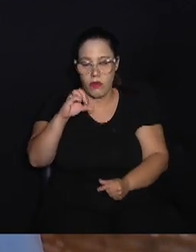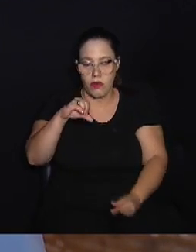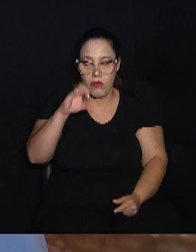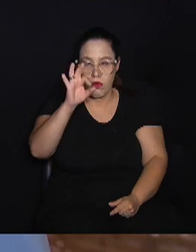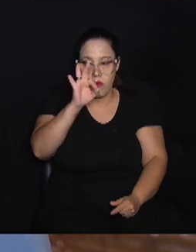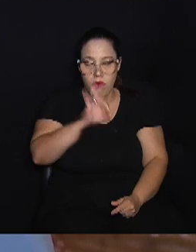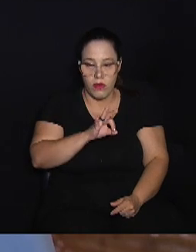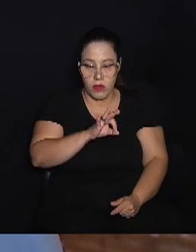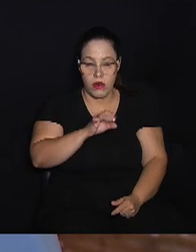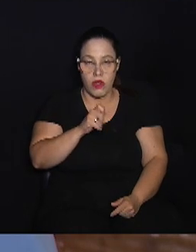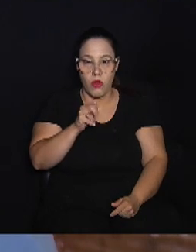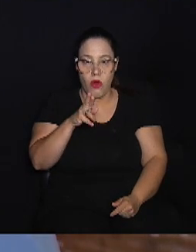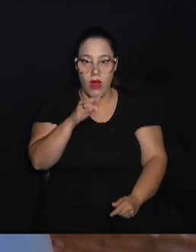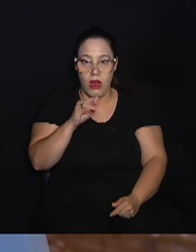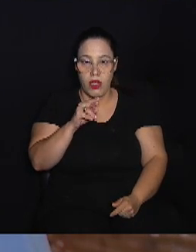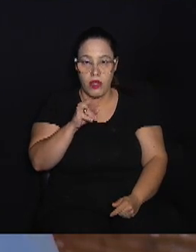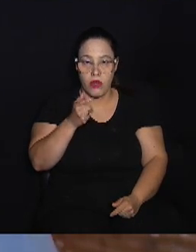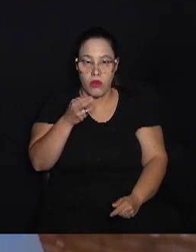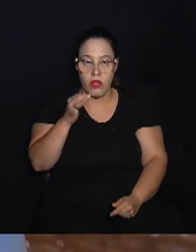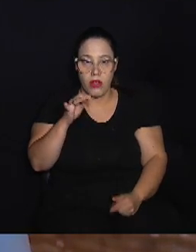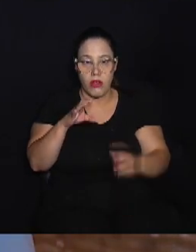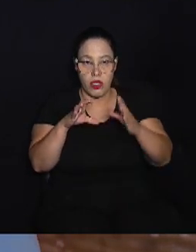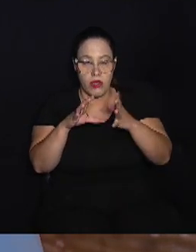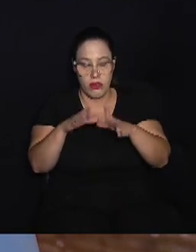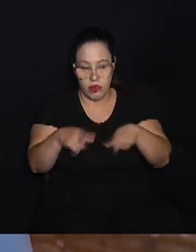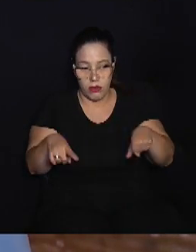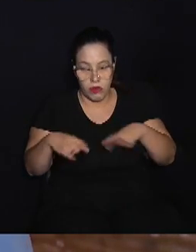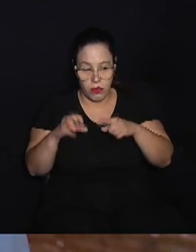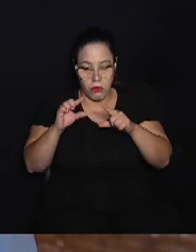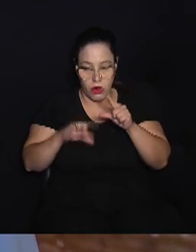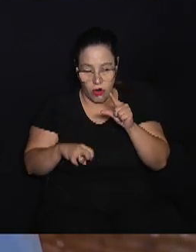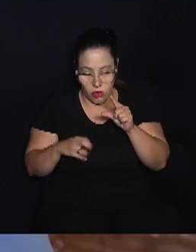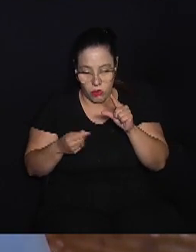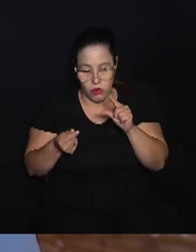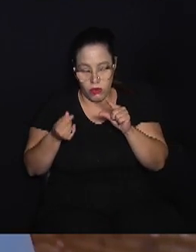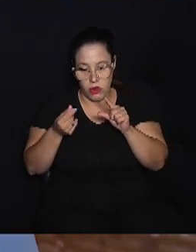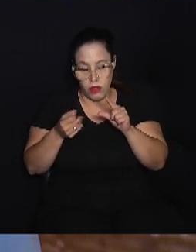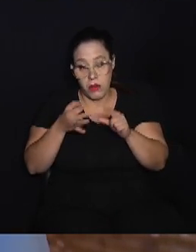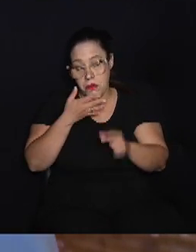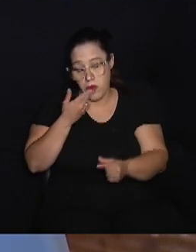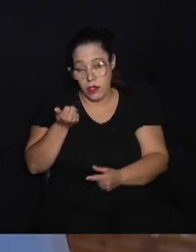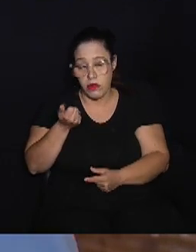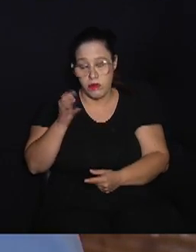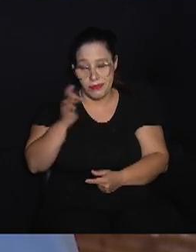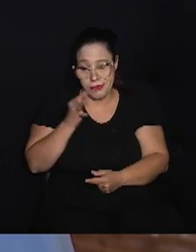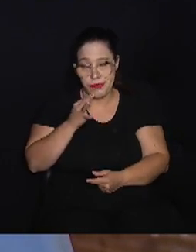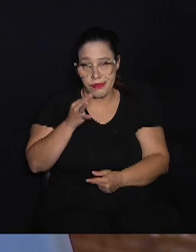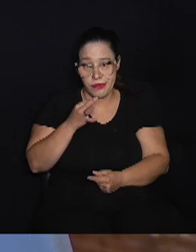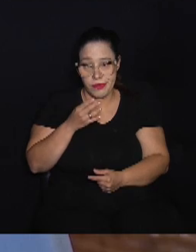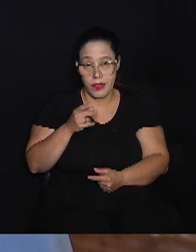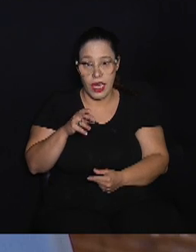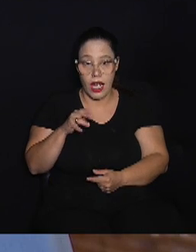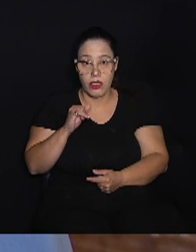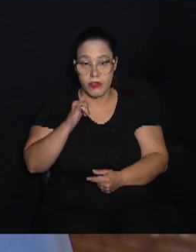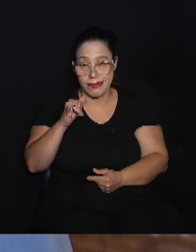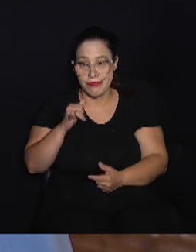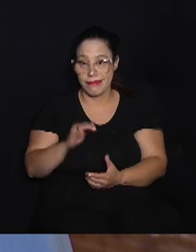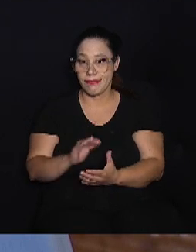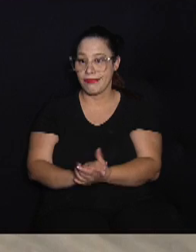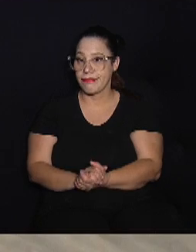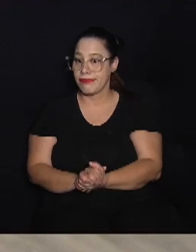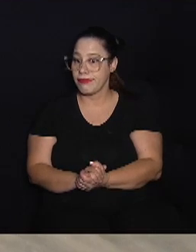Então é um equipamento com menor consumo, com melhor eficiência nesse sentido, né, de gasto energético. Né?